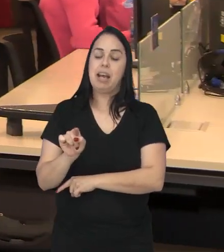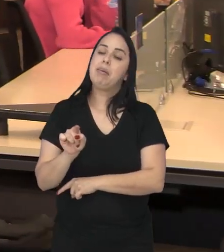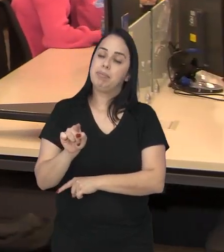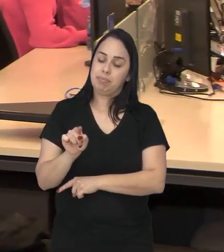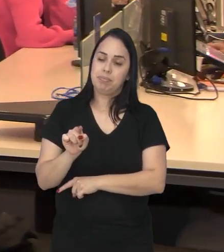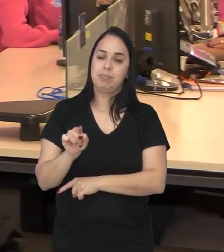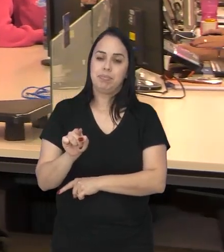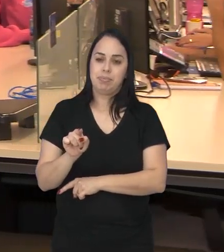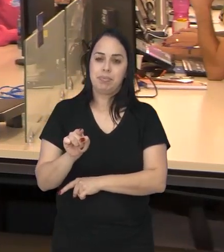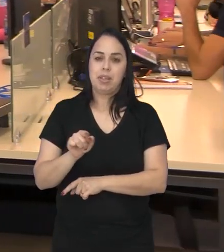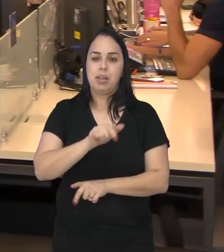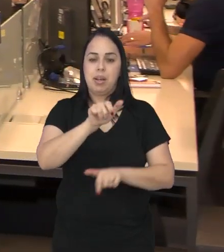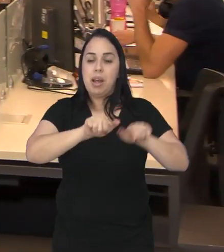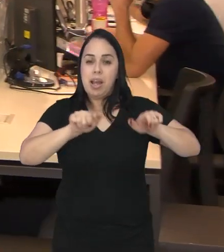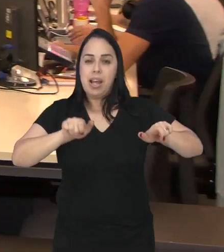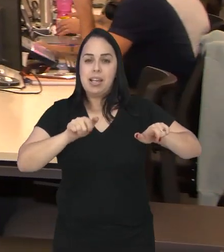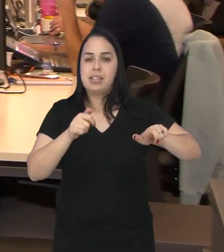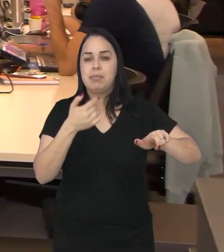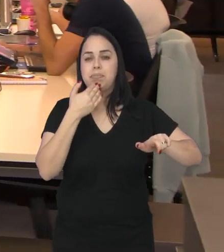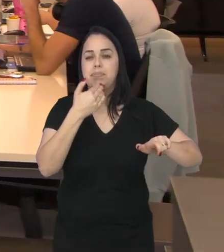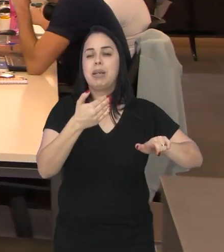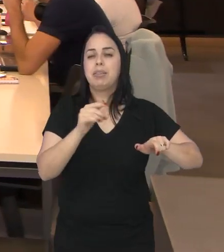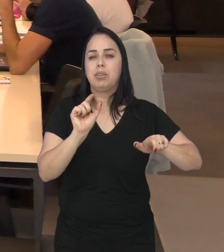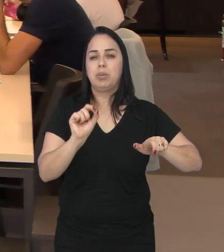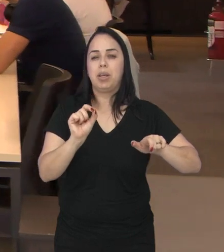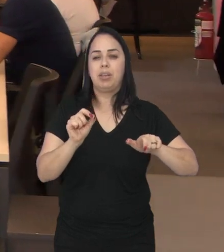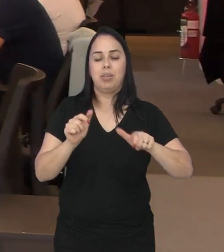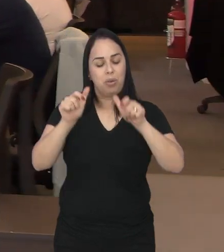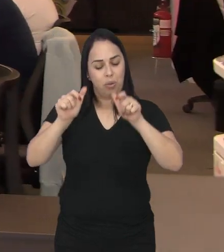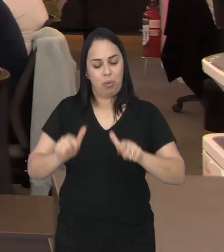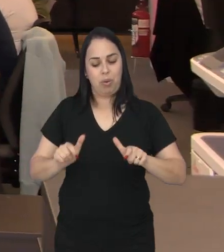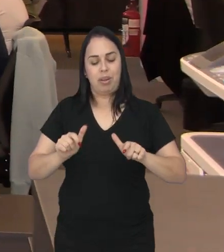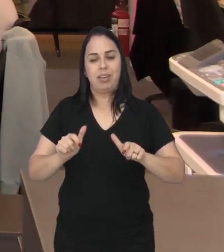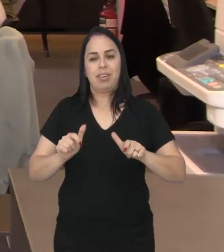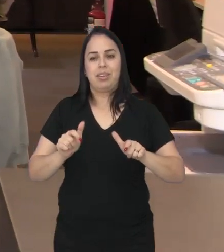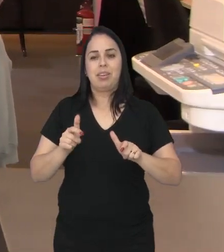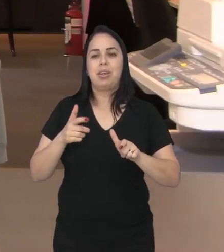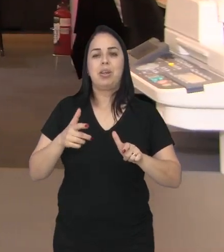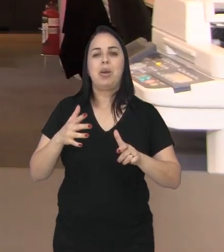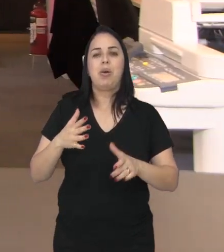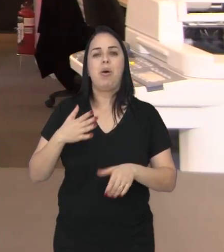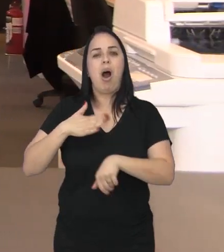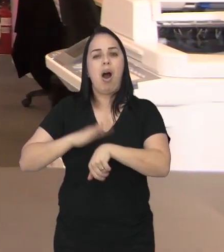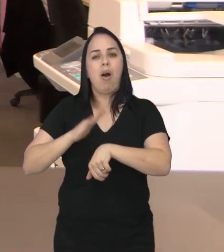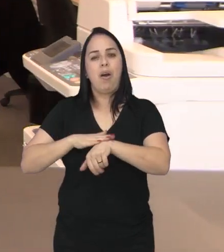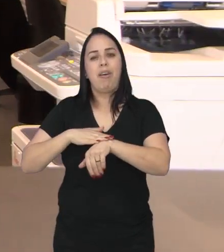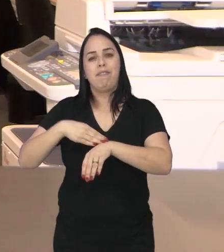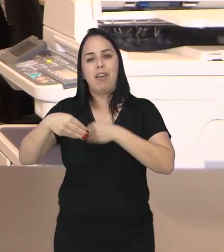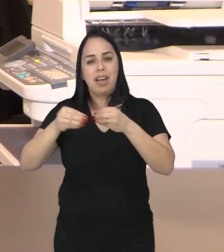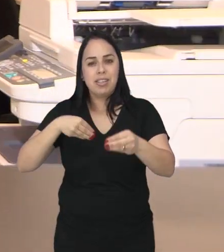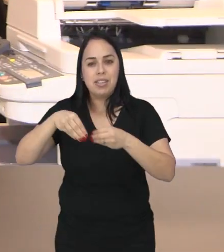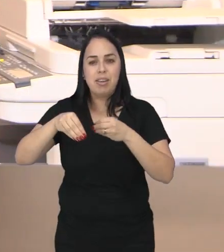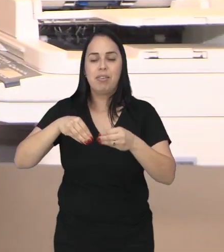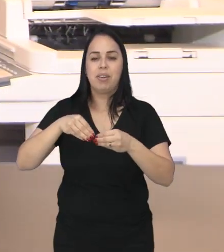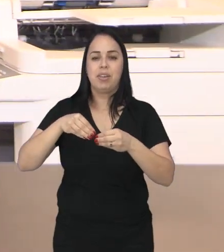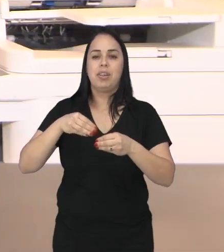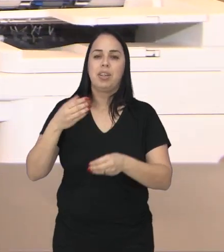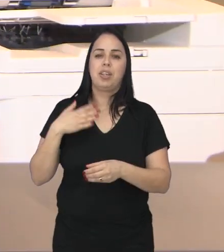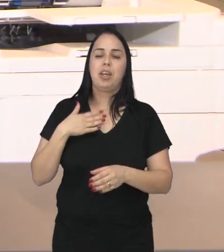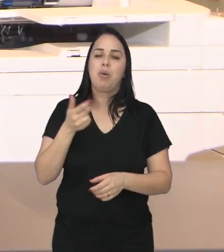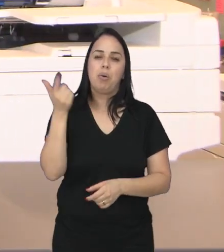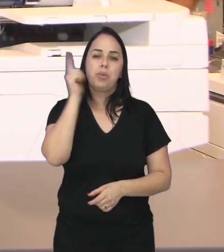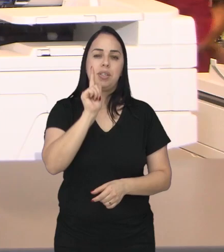das maiores demandas desses profissionais é por um ambiente de trabalho mais flexível e humanizado que permita